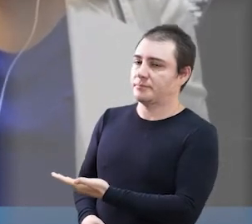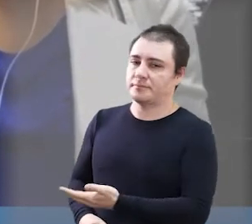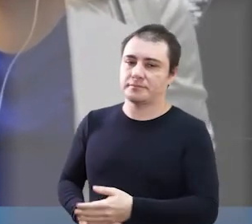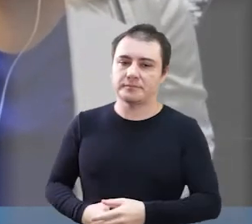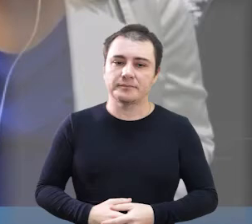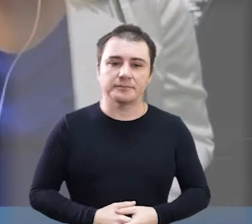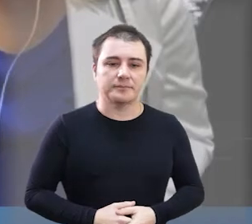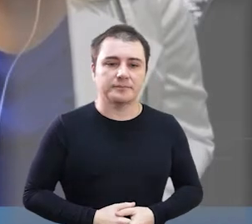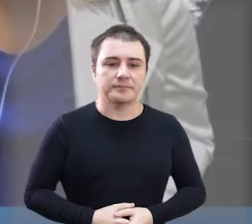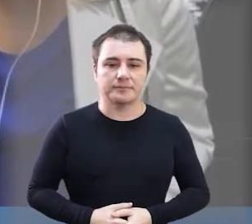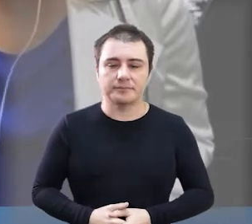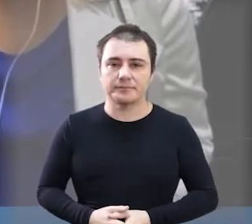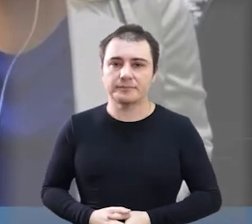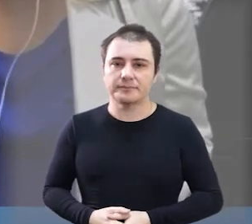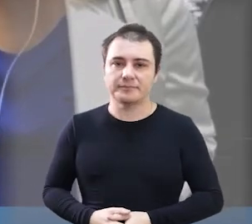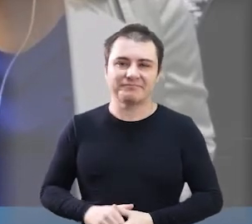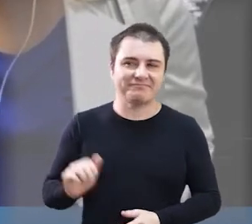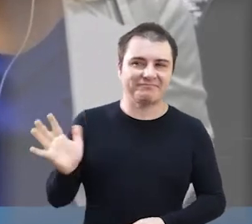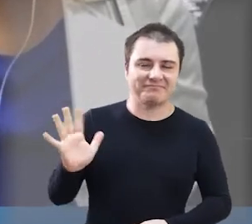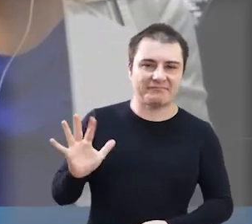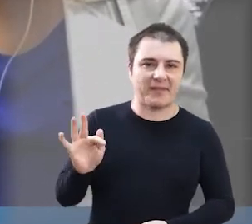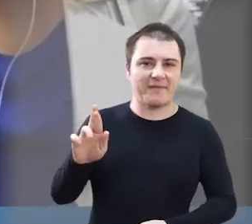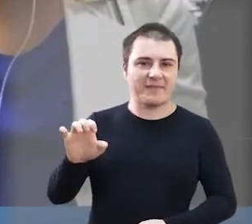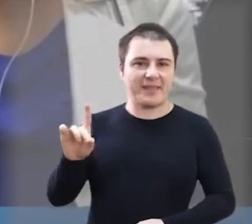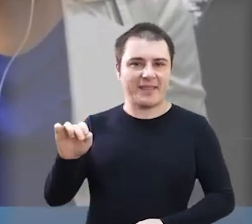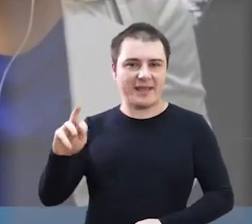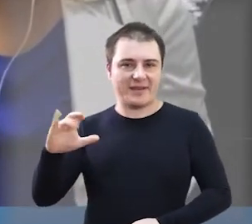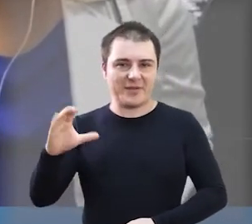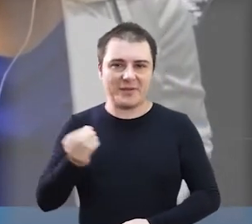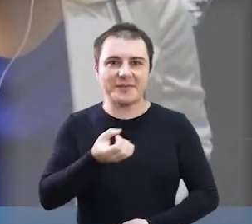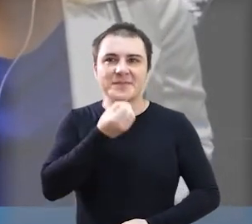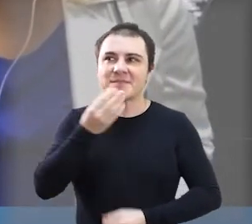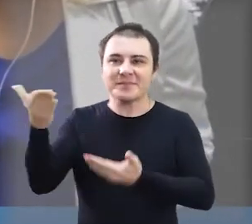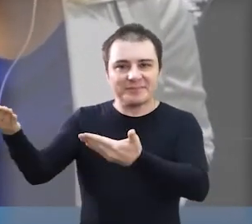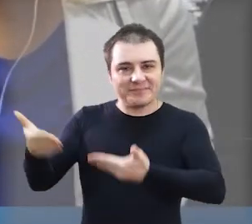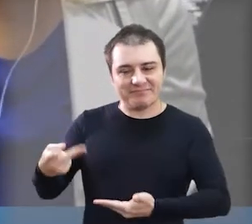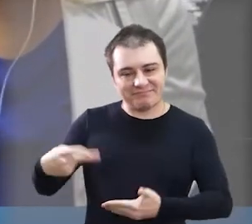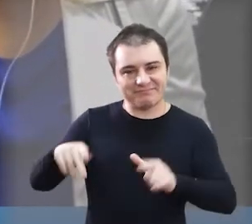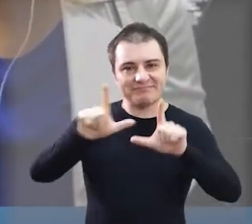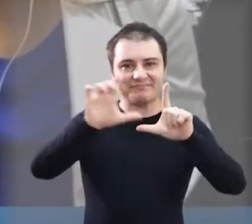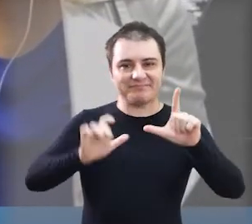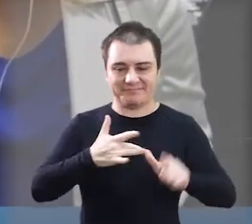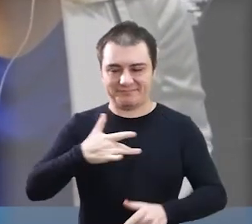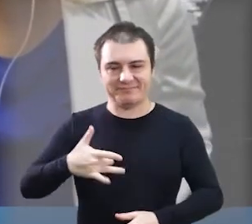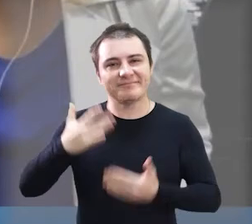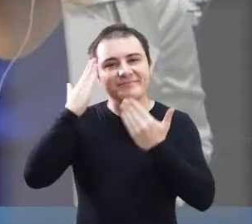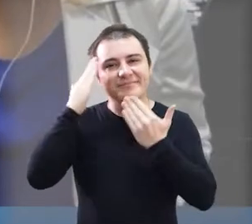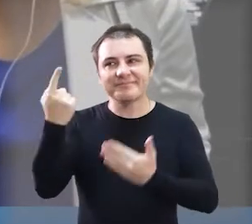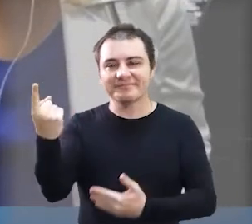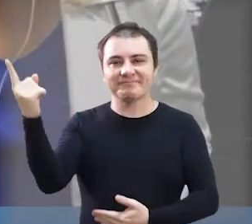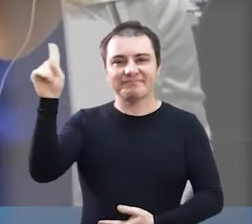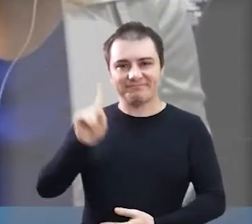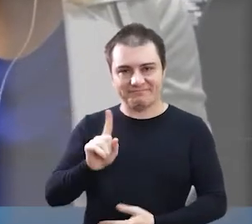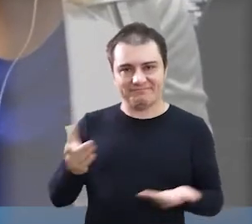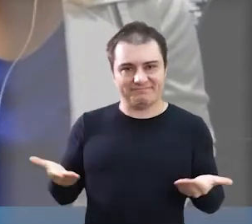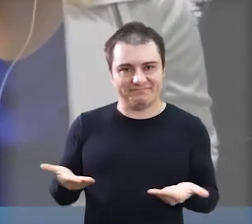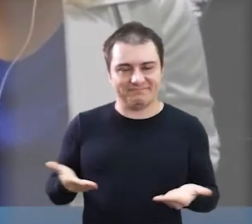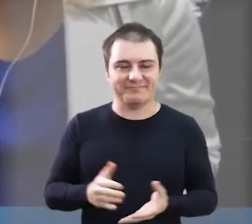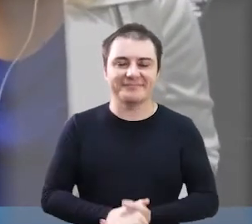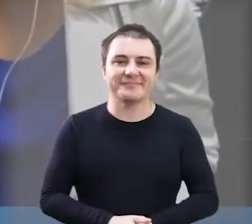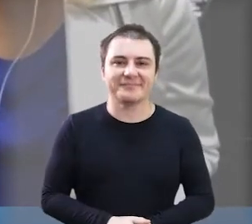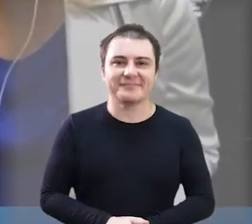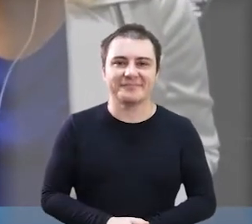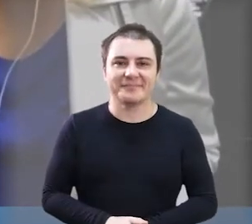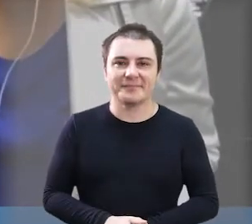e Perdas de Pessoas Queridas. Olá, Frederico, seja muito bem-vindo ao nosso programa e obrigada pela sua participação aqui